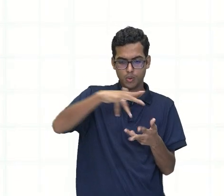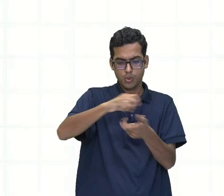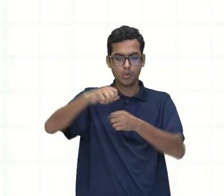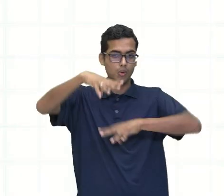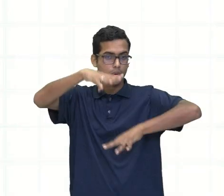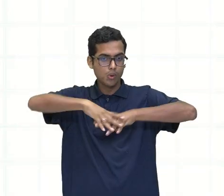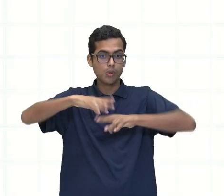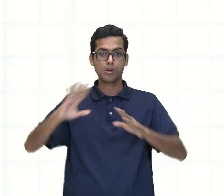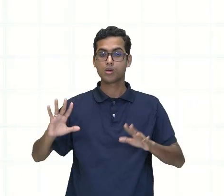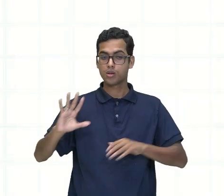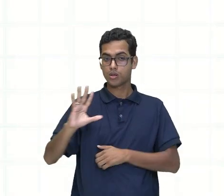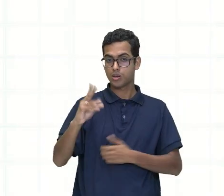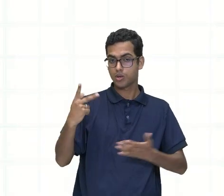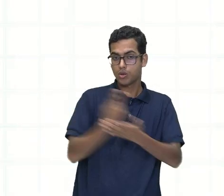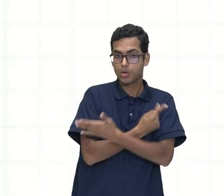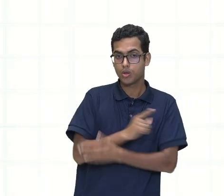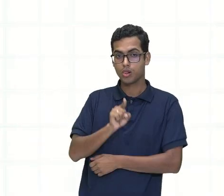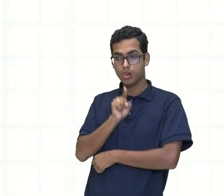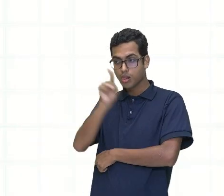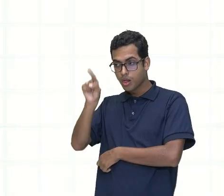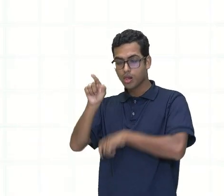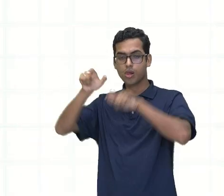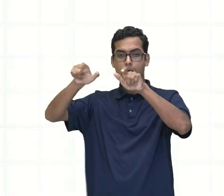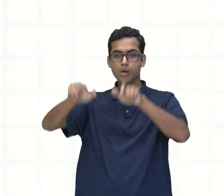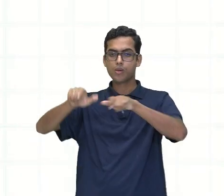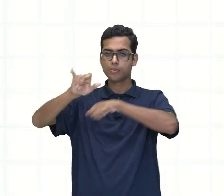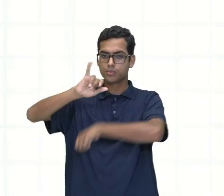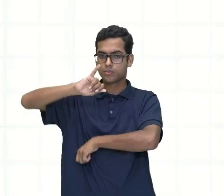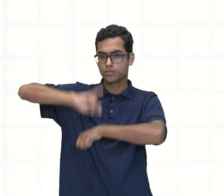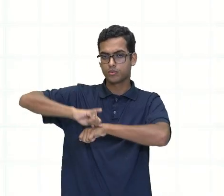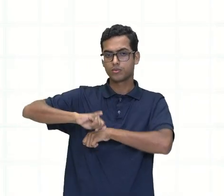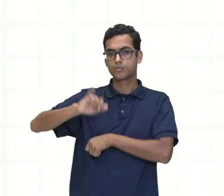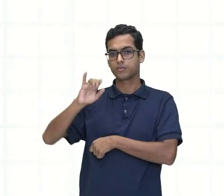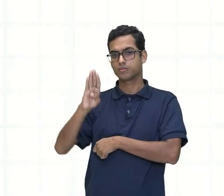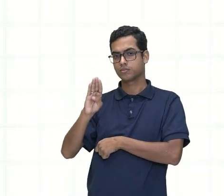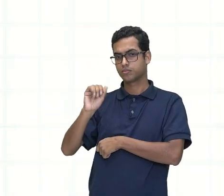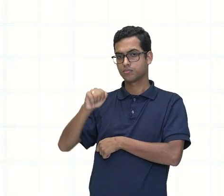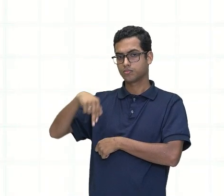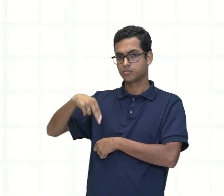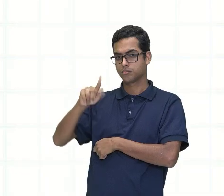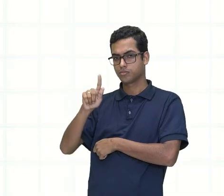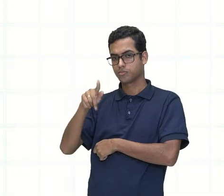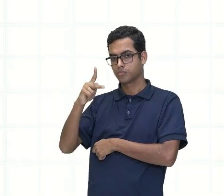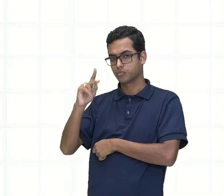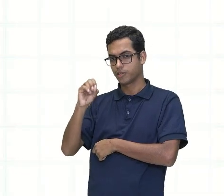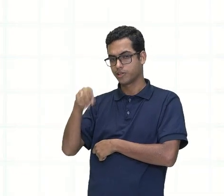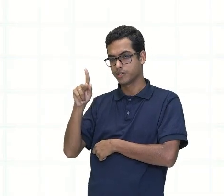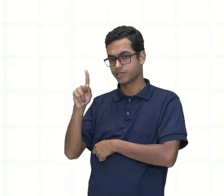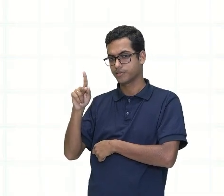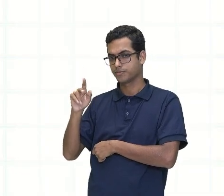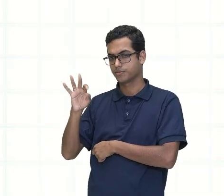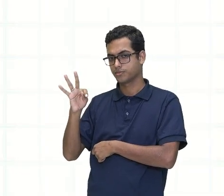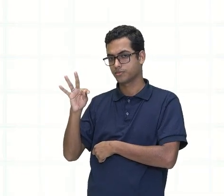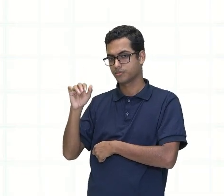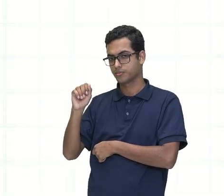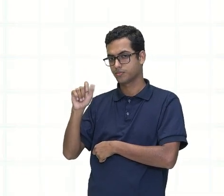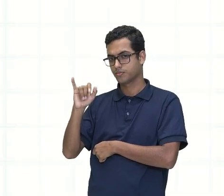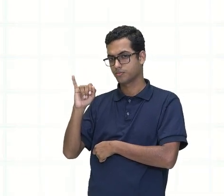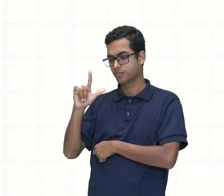aconteceu em Bangkok, na Tailândia, né, na data aí de 24 a 28 de fevereiro, né, com a participação, no caso, de